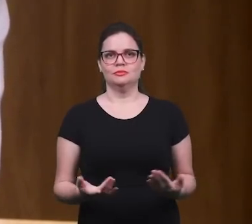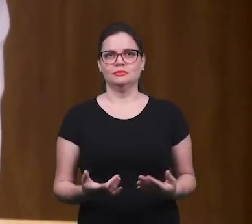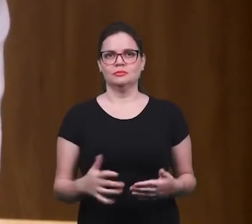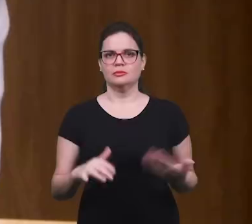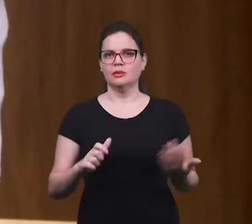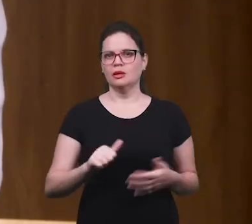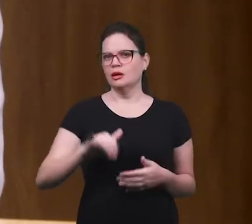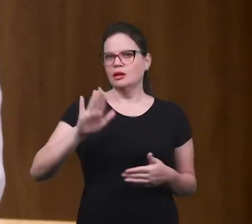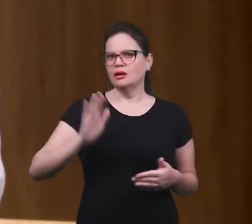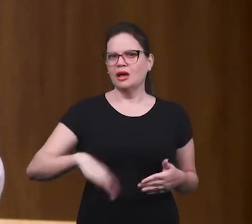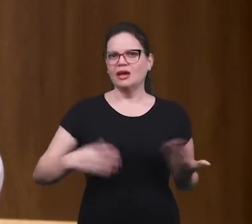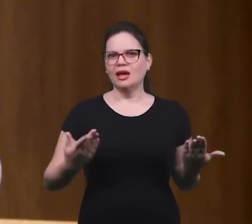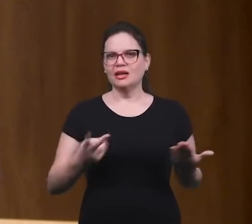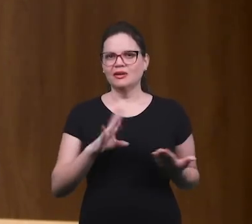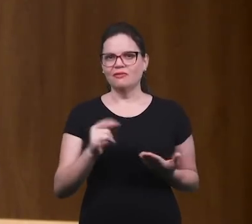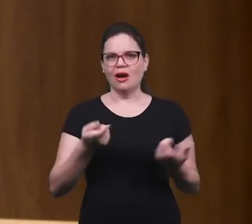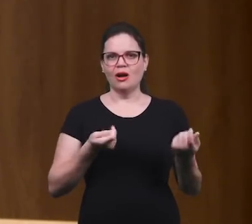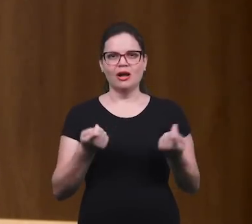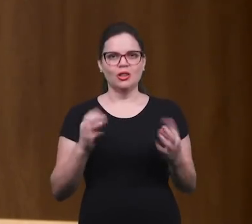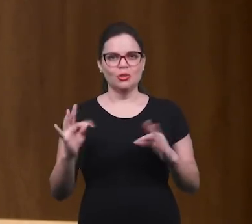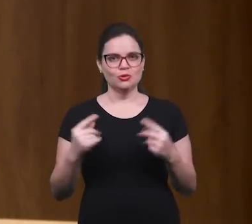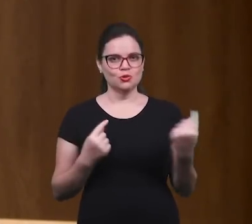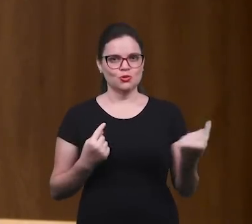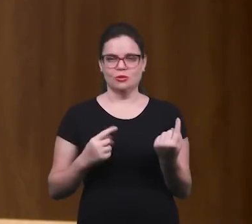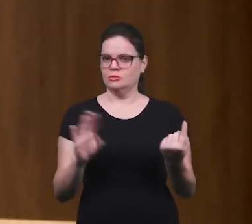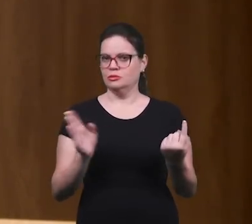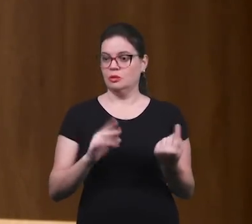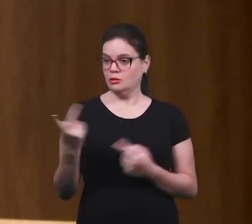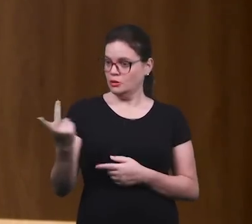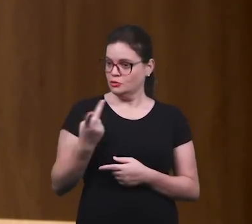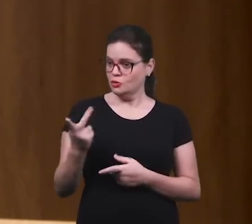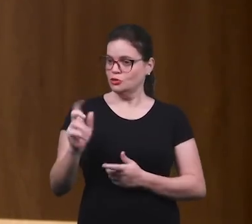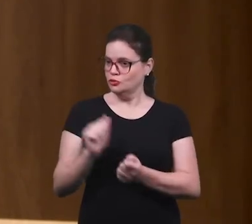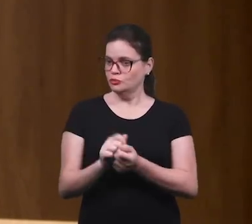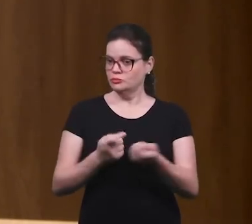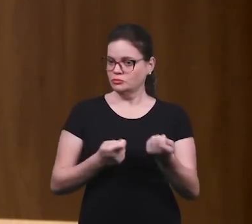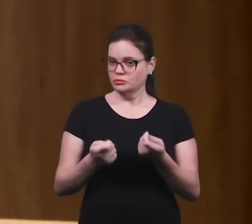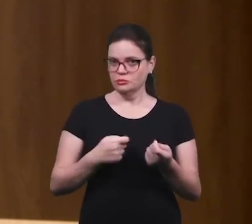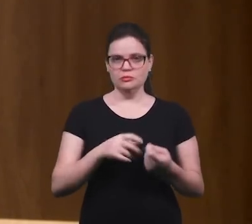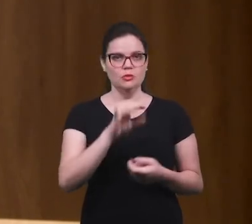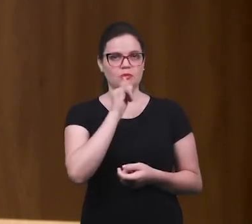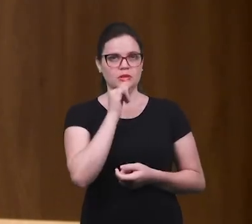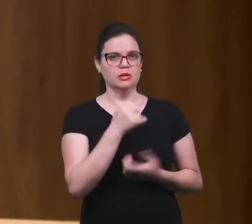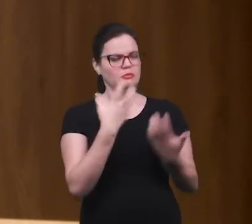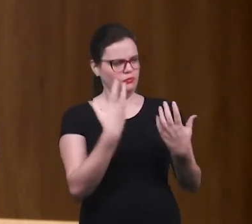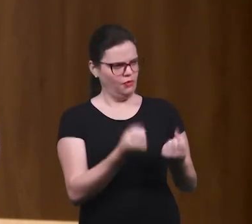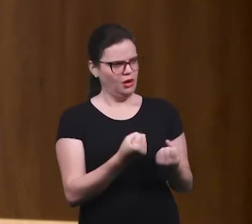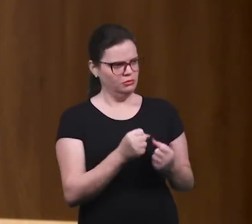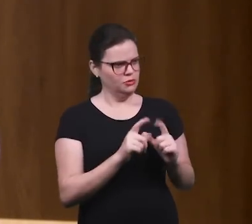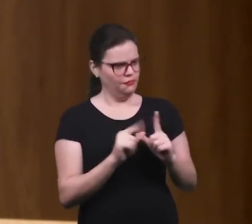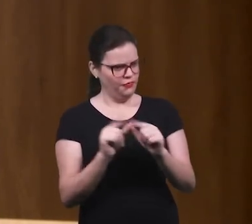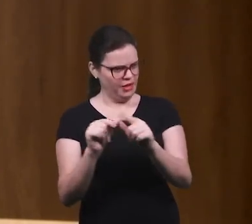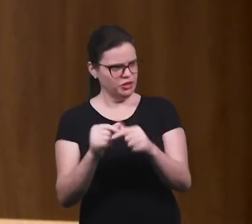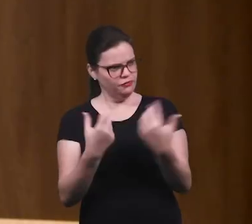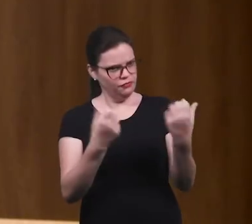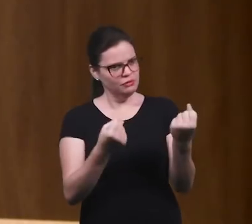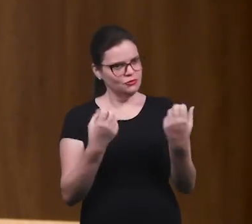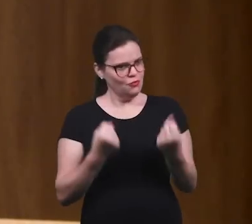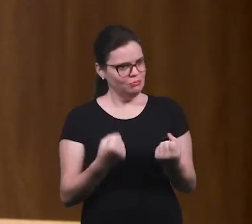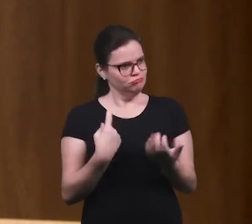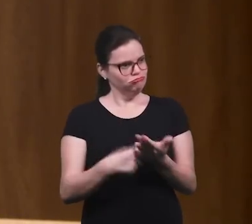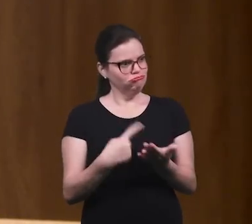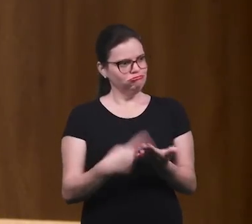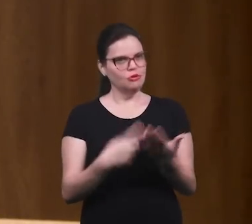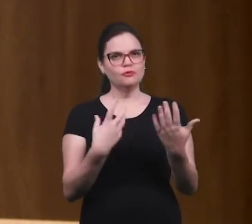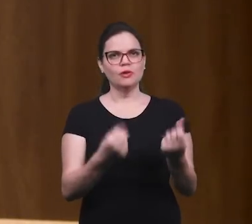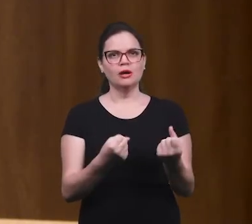governa sozinho. Então, na verdade, nós vamos fazer uma viagem, você conversa, vamos viajar? Não vamos? Então,